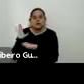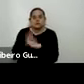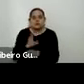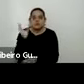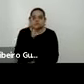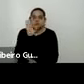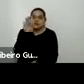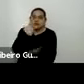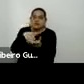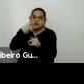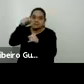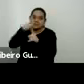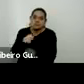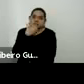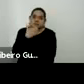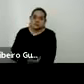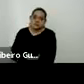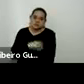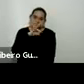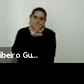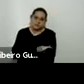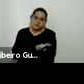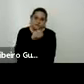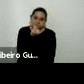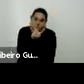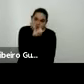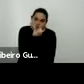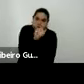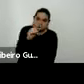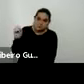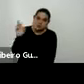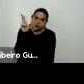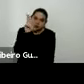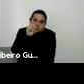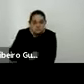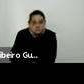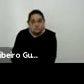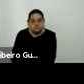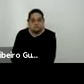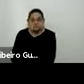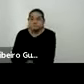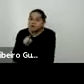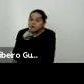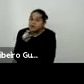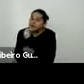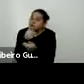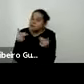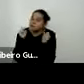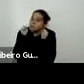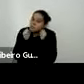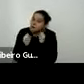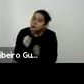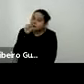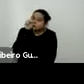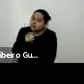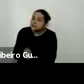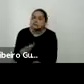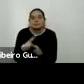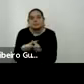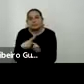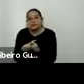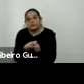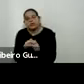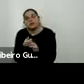em R$ 600. Sim. Isso é uma coisa que é possível, porque tem fundamento